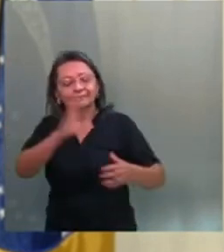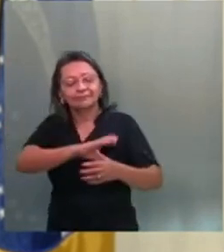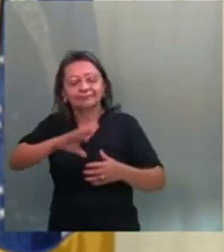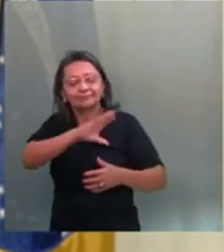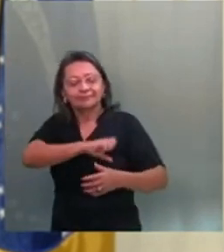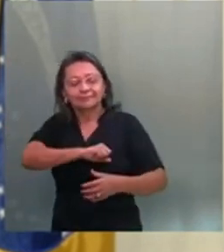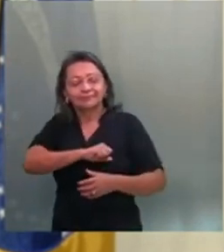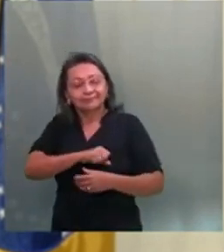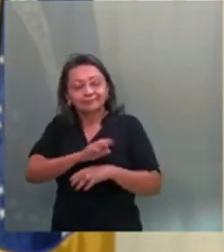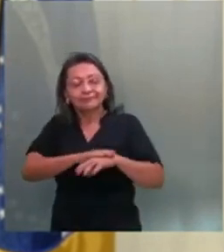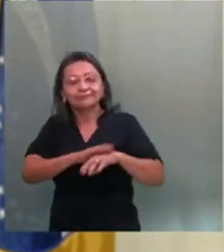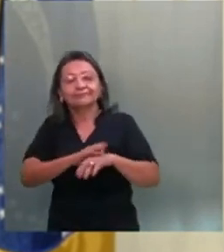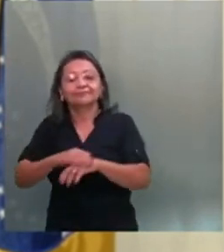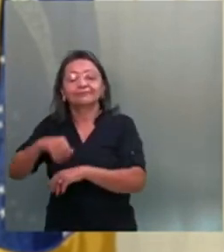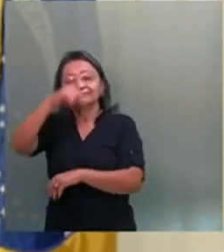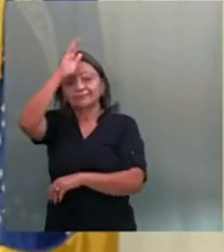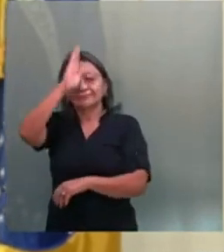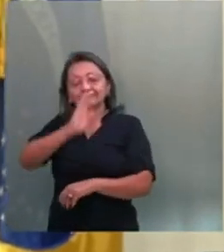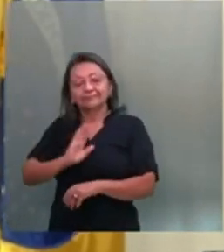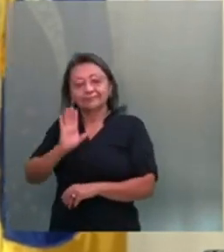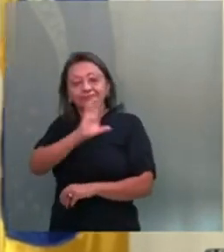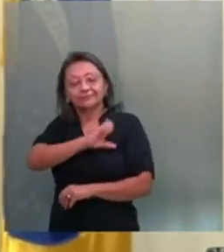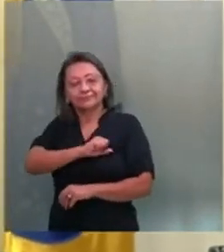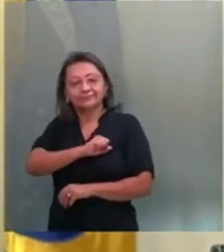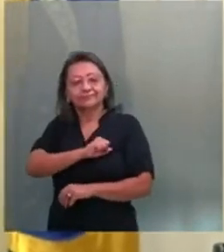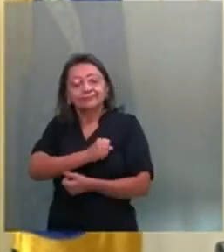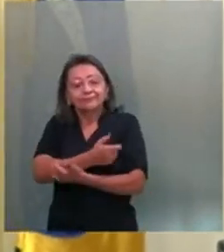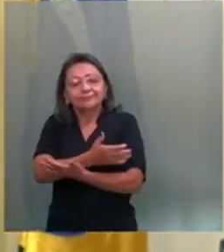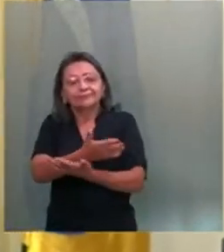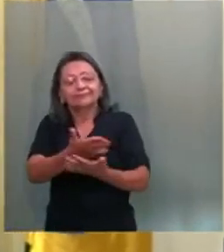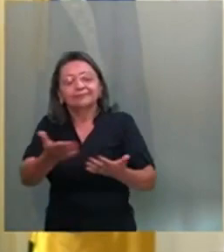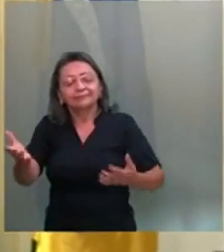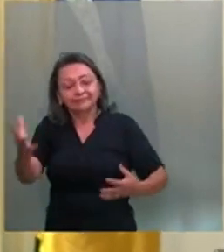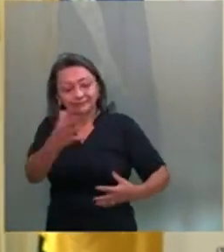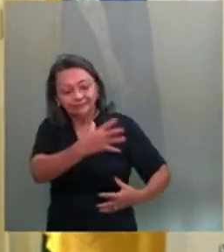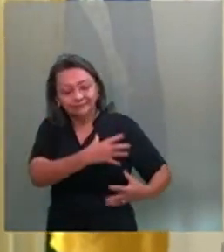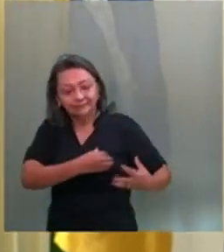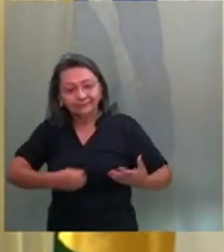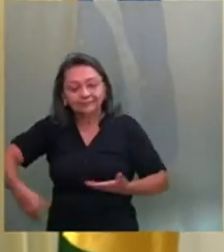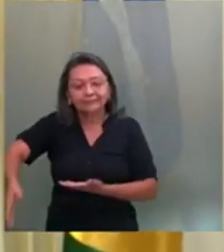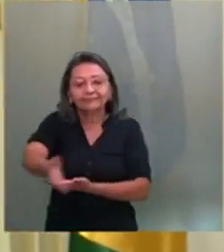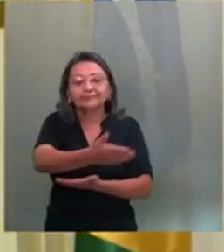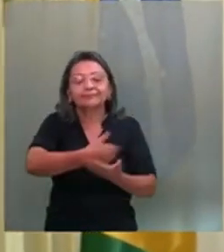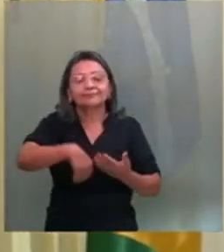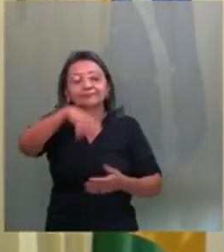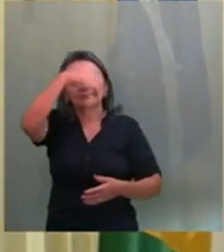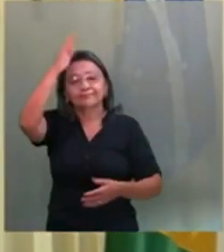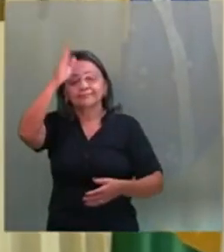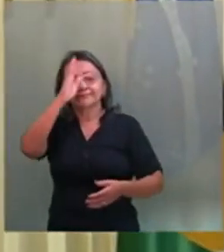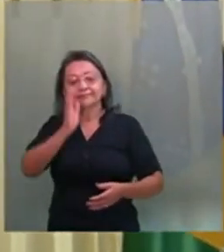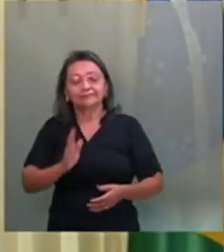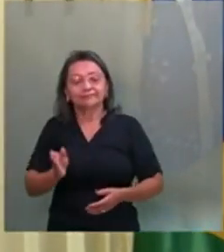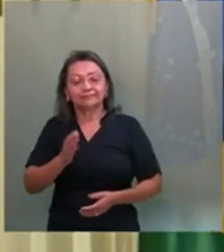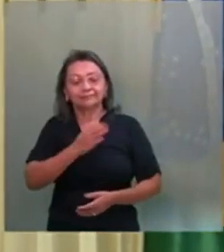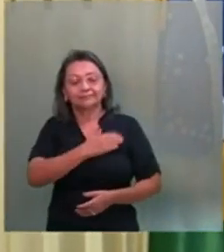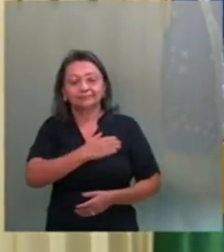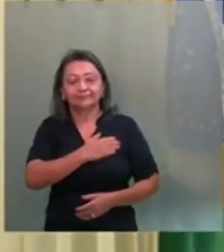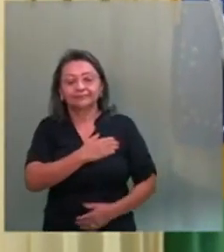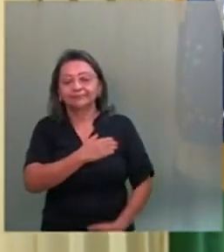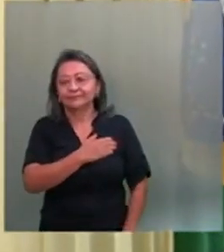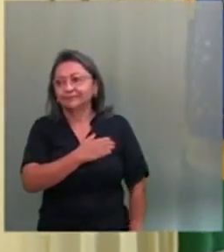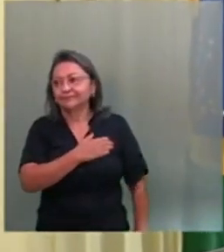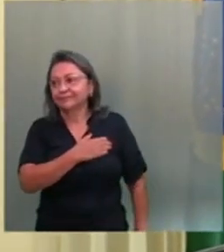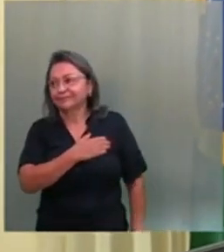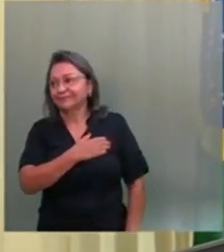em teu Brasil, és o Brasil, o pátria amarela, os filhos deste sol, as mães de ti, pátria